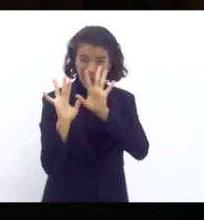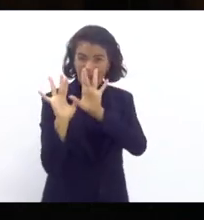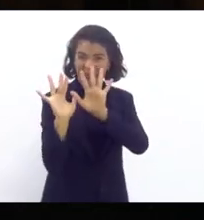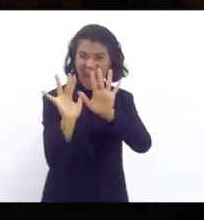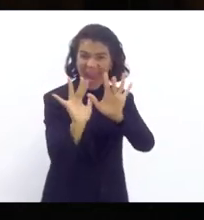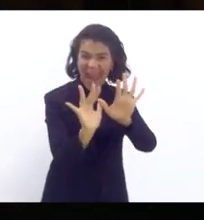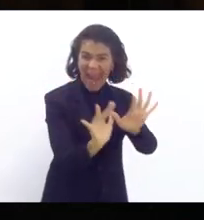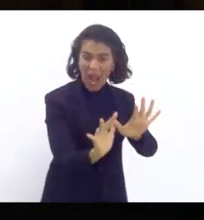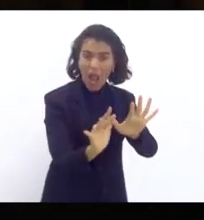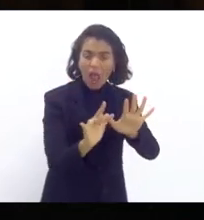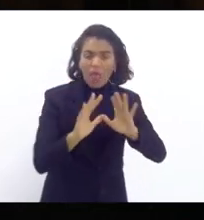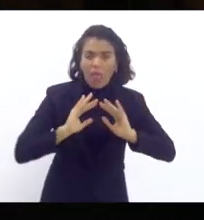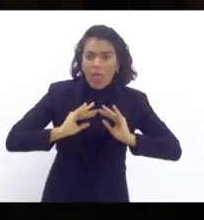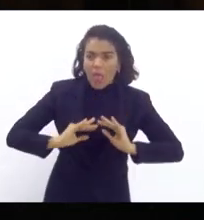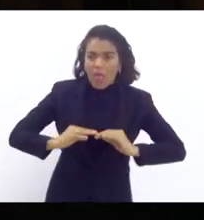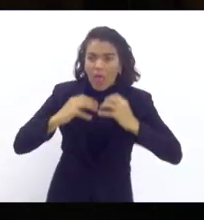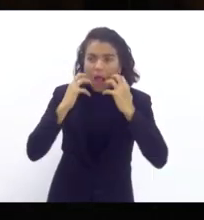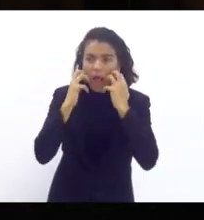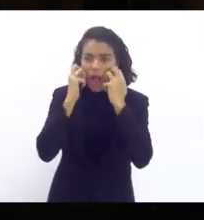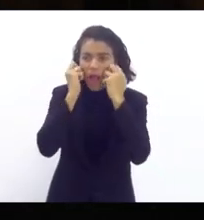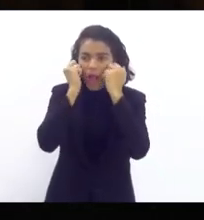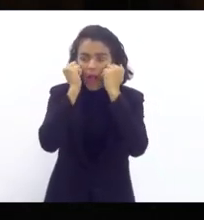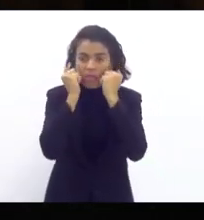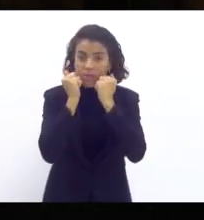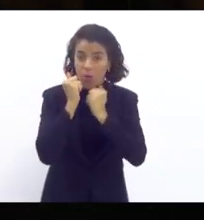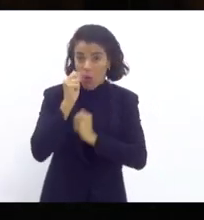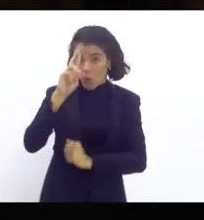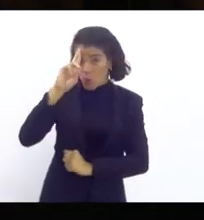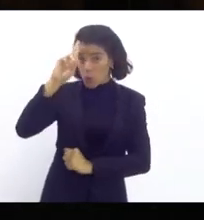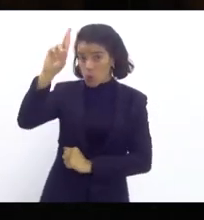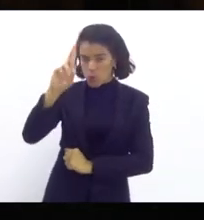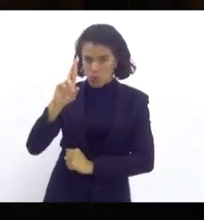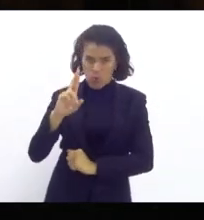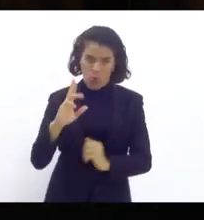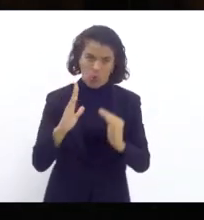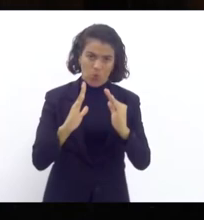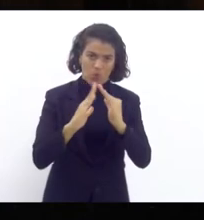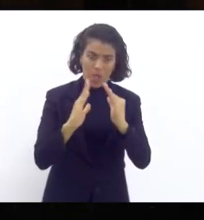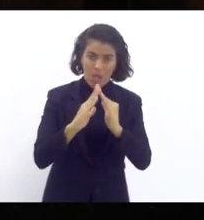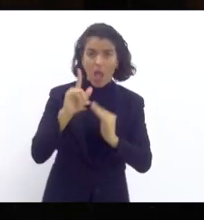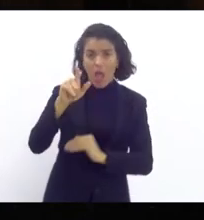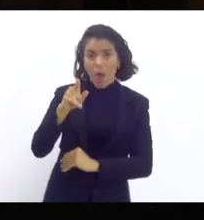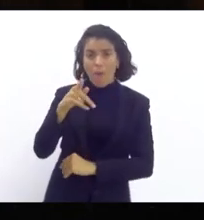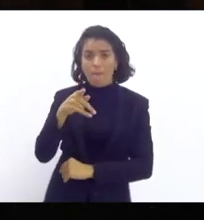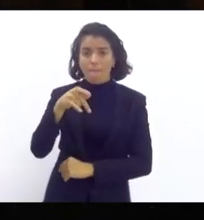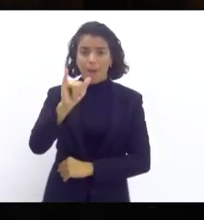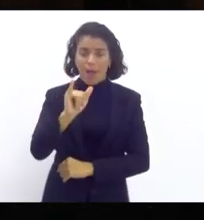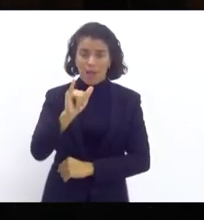para constranger ali, naquele momento, o proprietário, que é o pai do jogador.